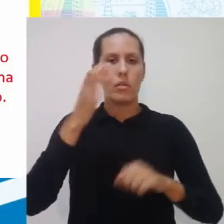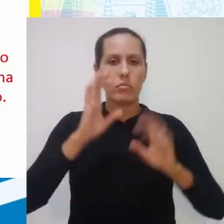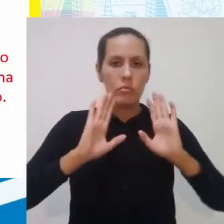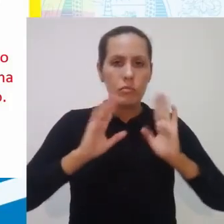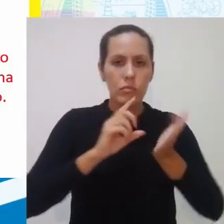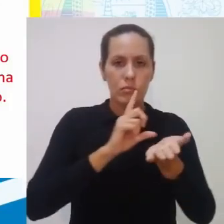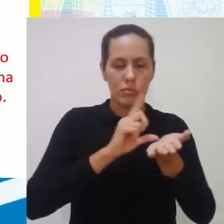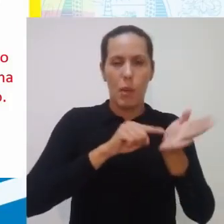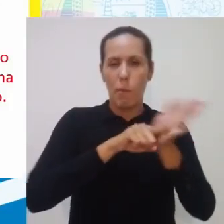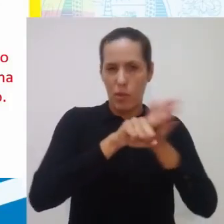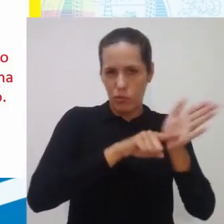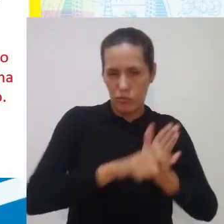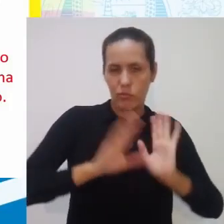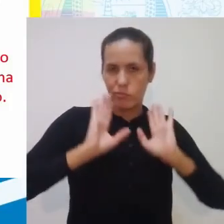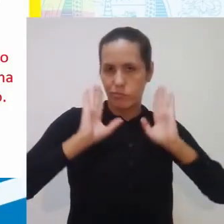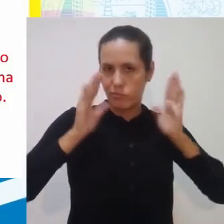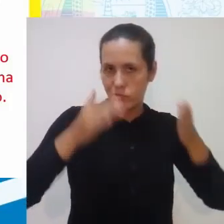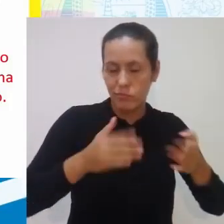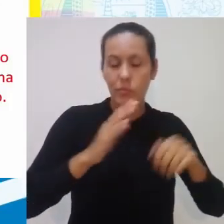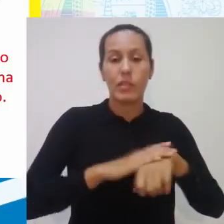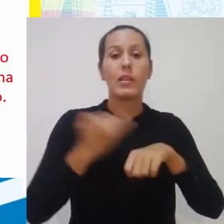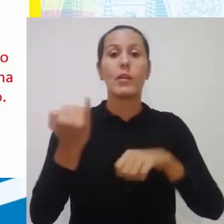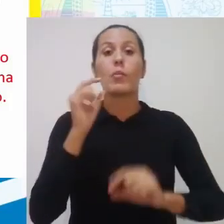mais científico, também é importante